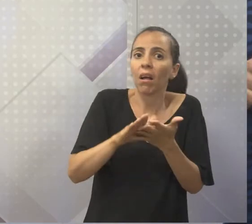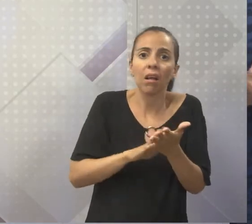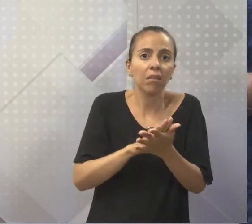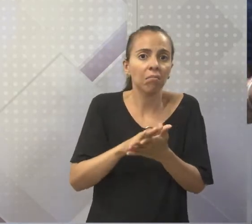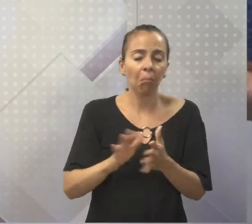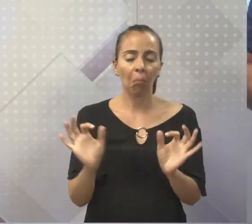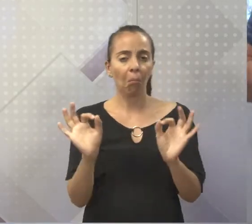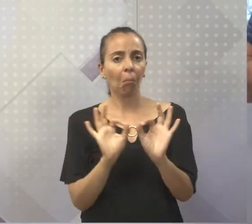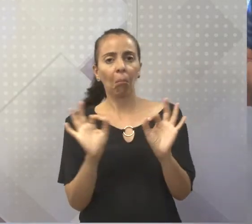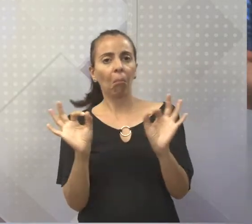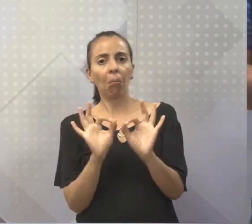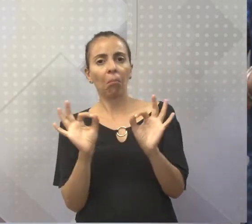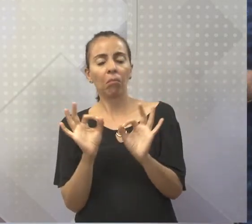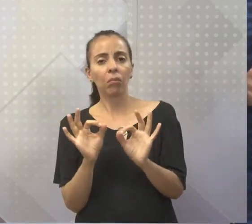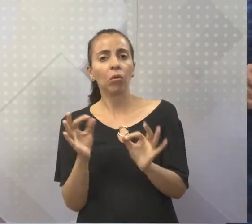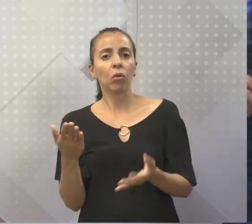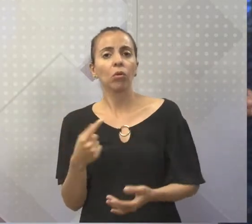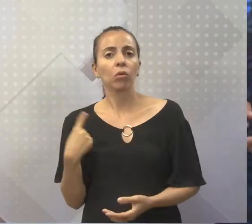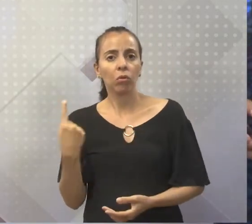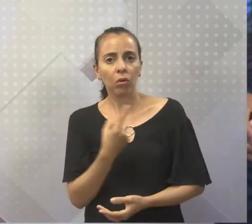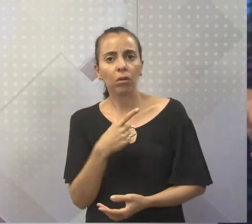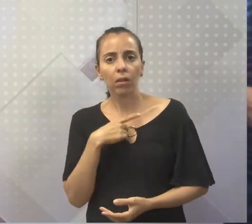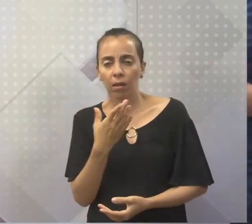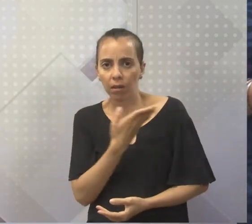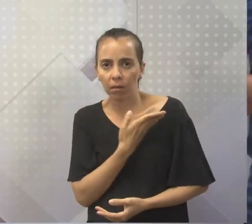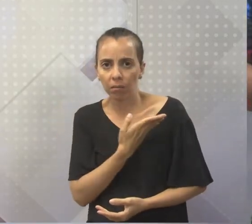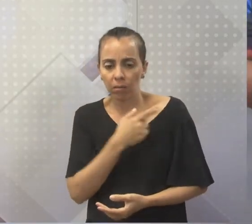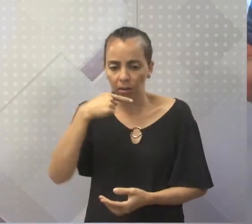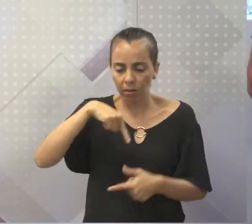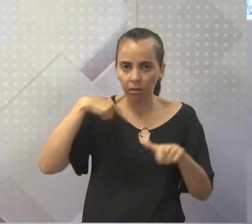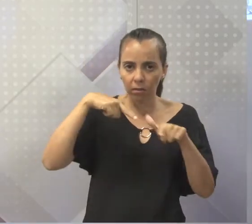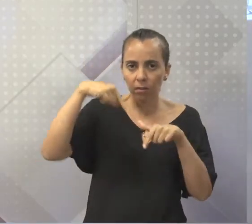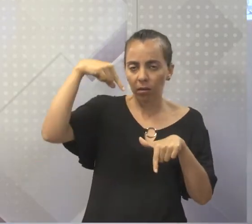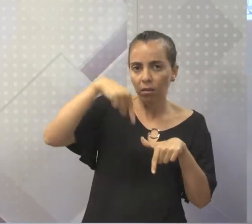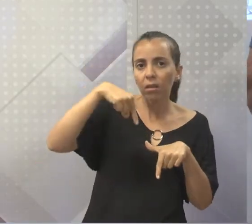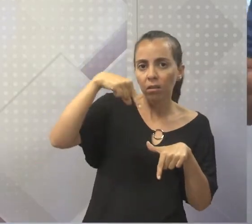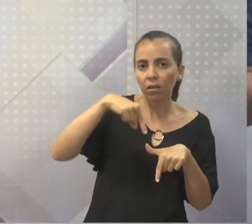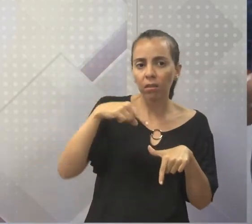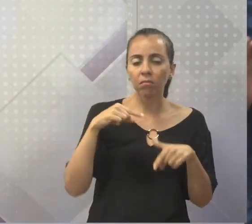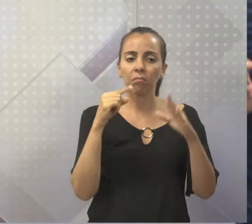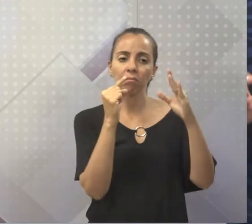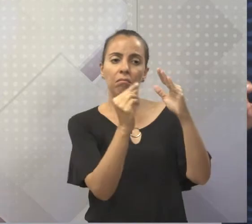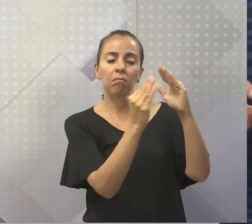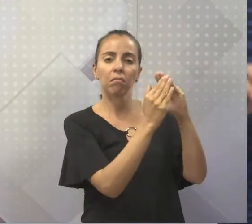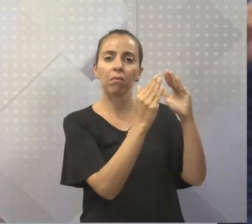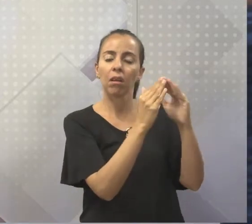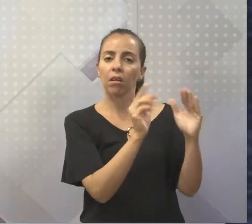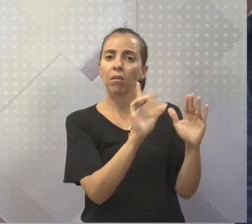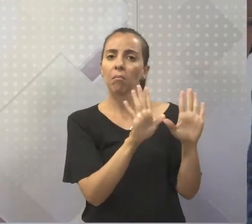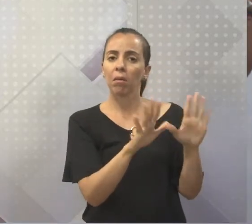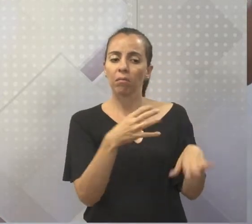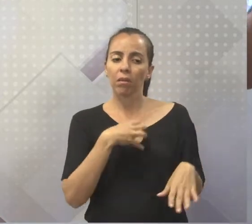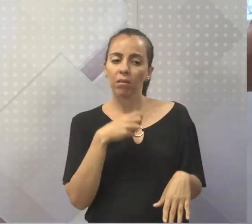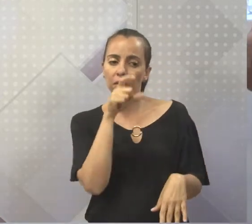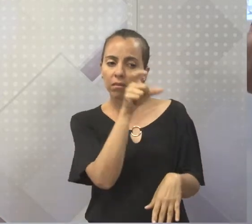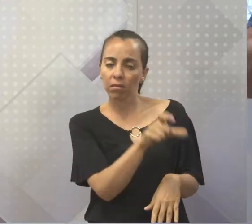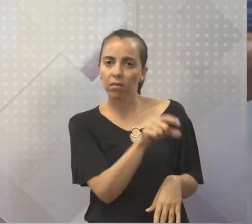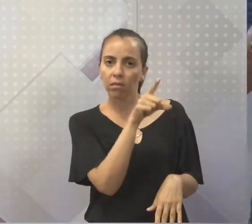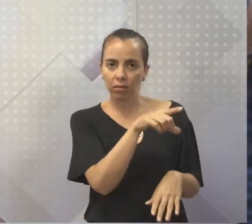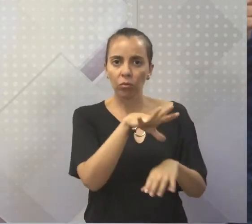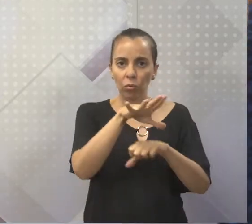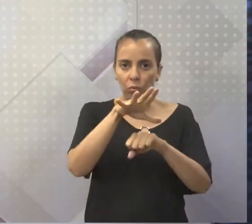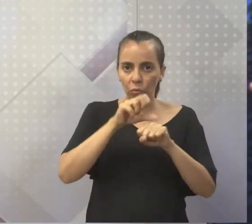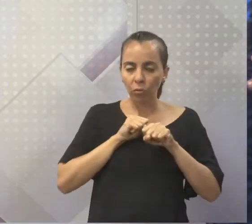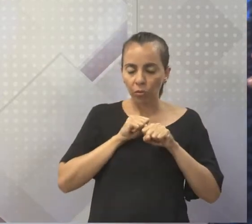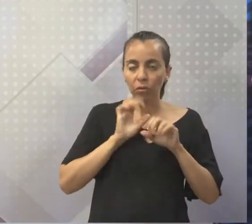sintomatologia estala quarentena por responsabilidade social não aconteceu nada com ele provavelmente a carga